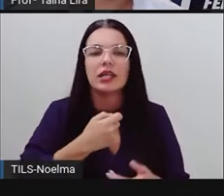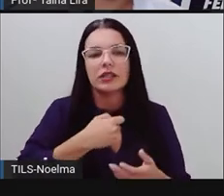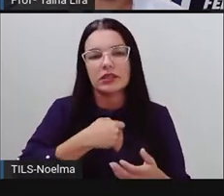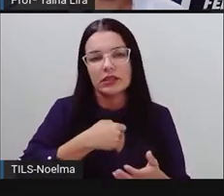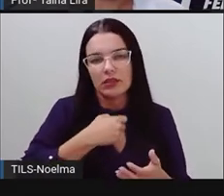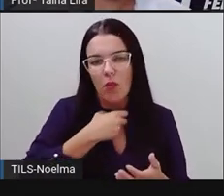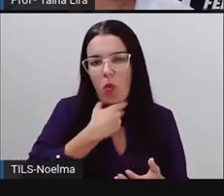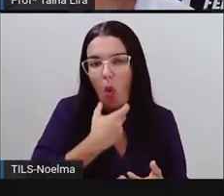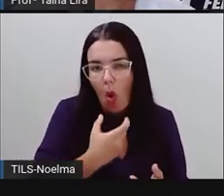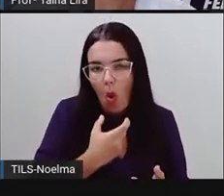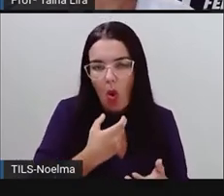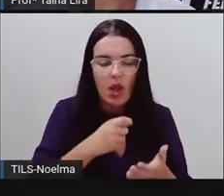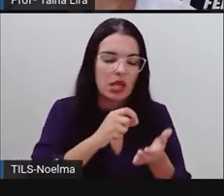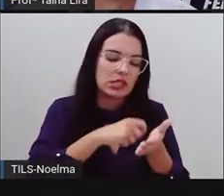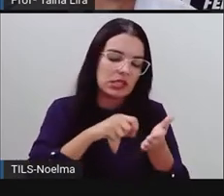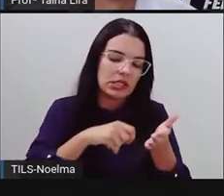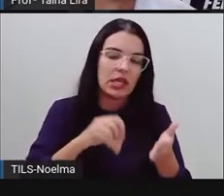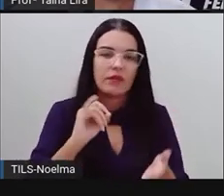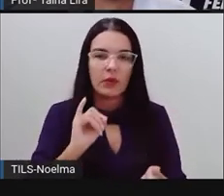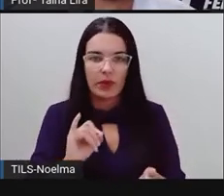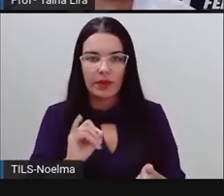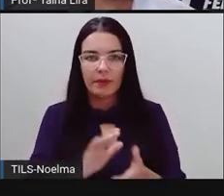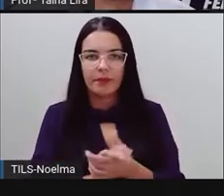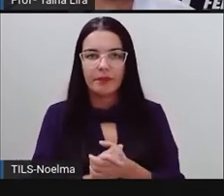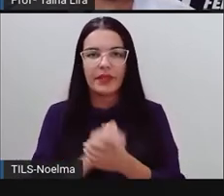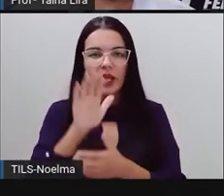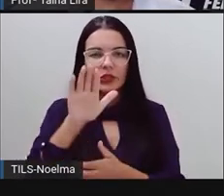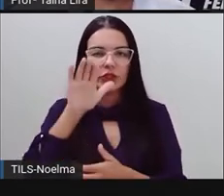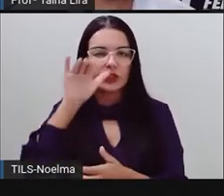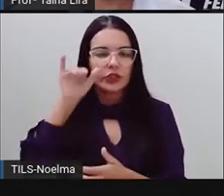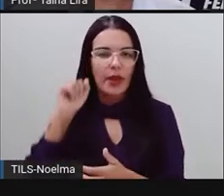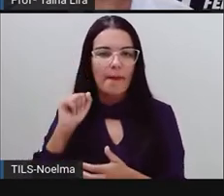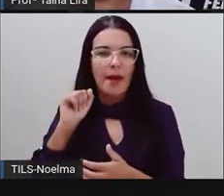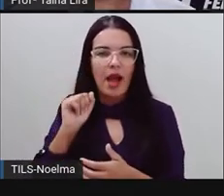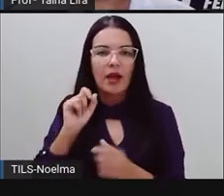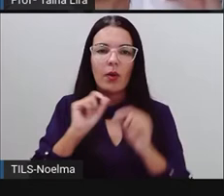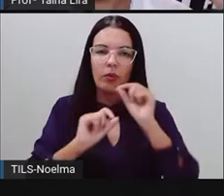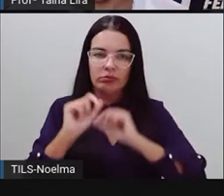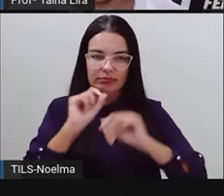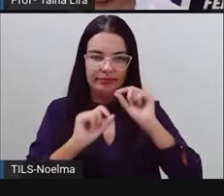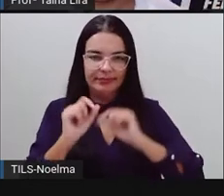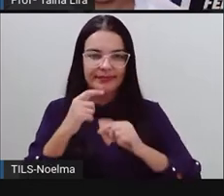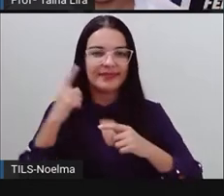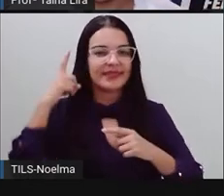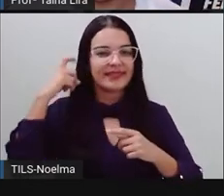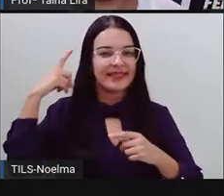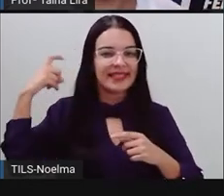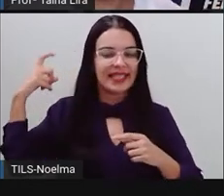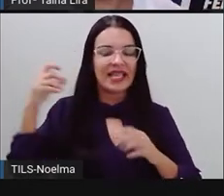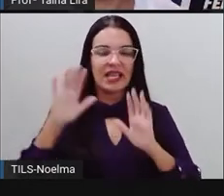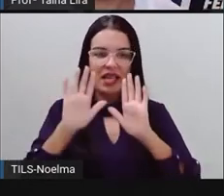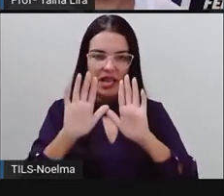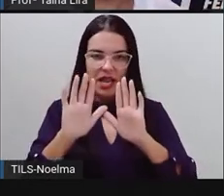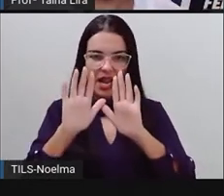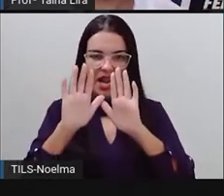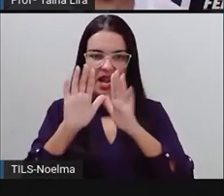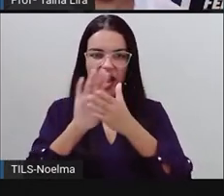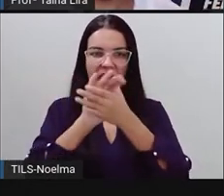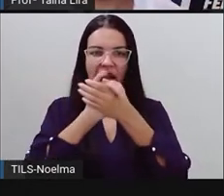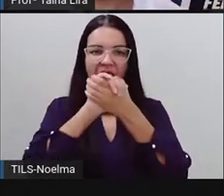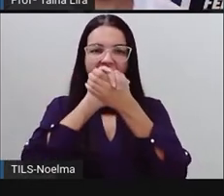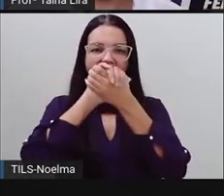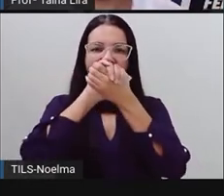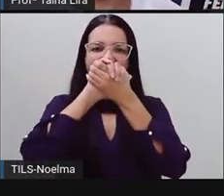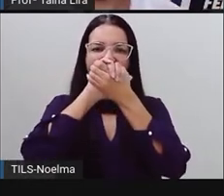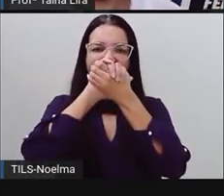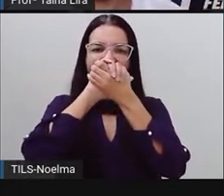então vamos ver aqui ó vamos chamar esse lá Brasil descobrir qual é a sílaba mais forte da palavra Então a gente tem a